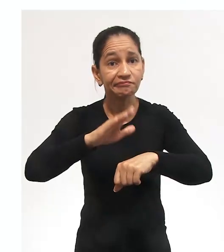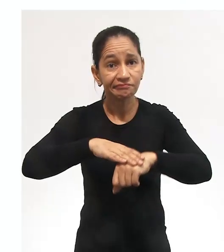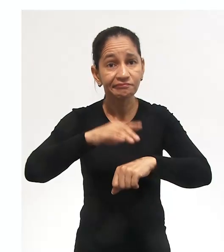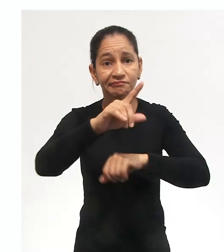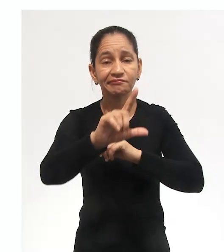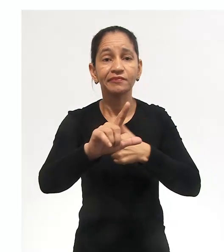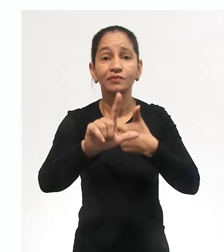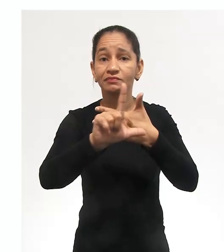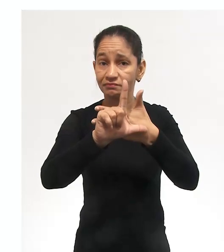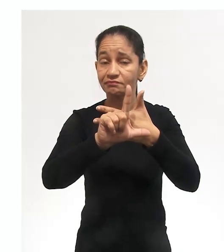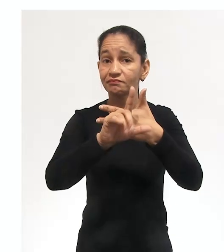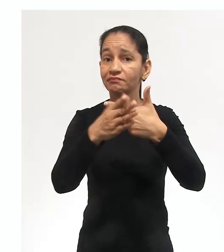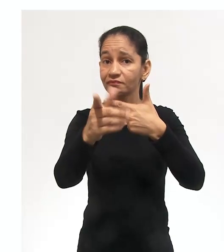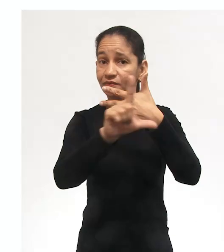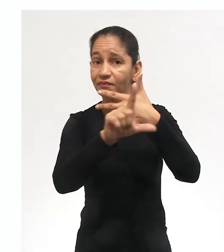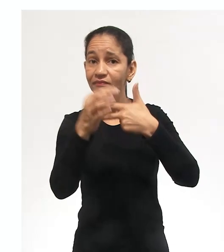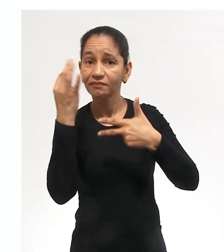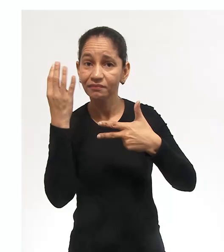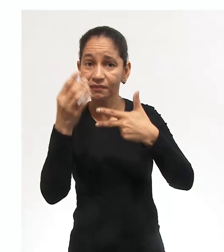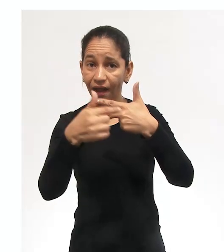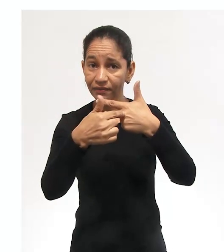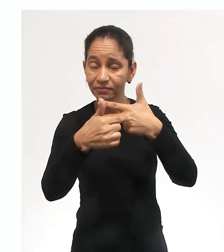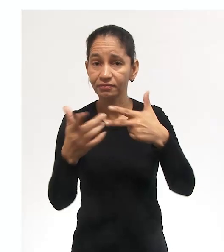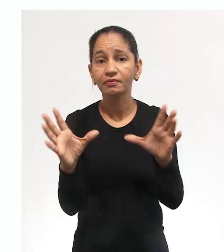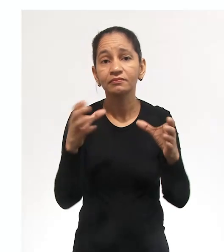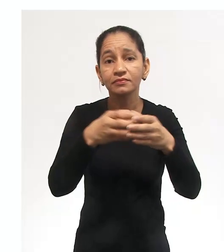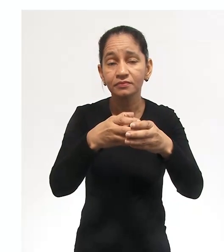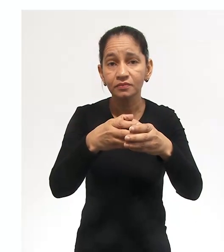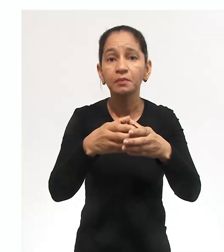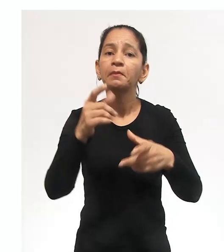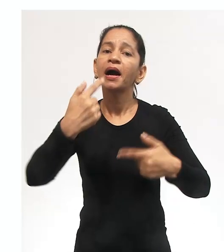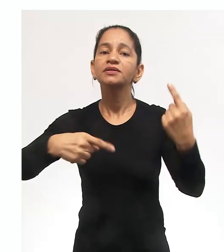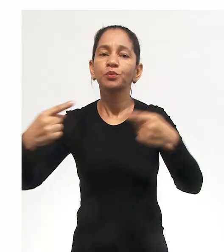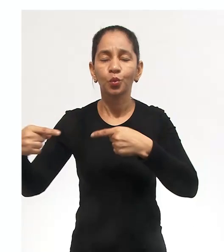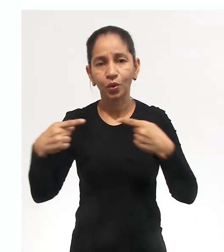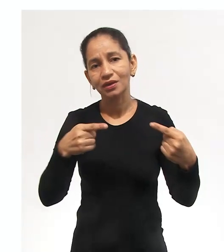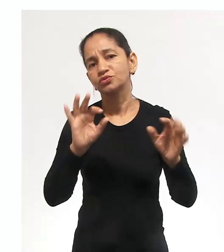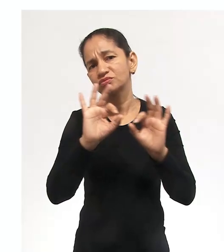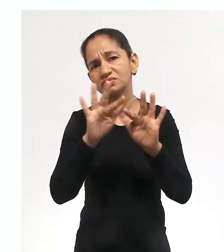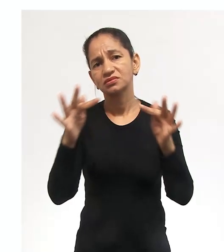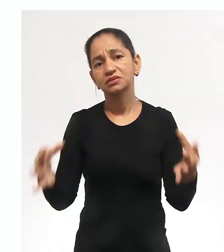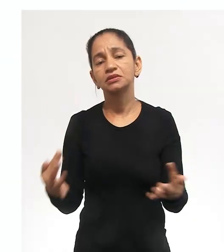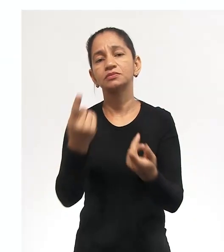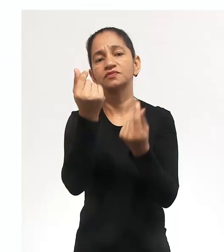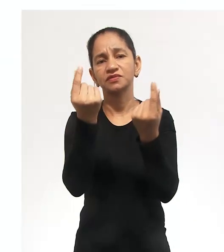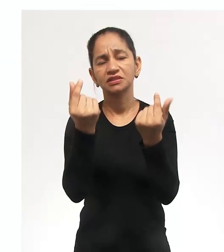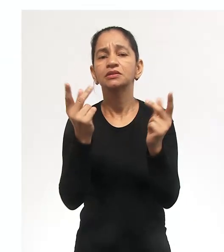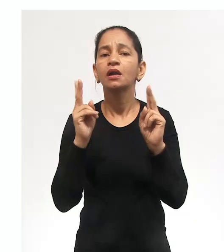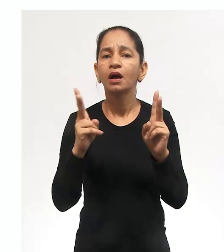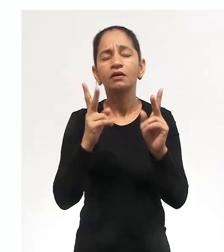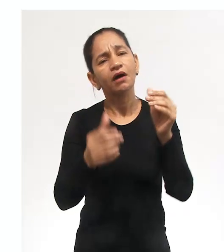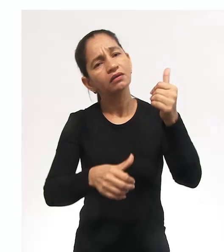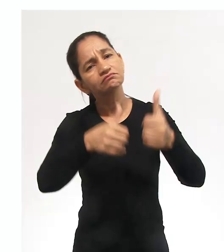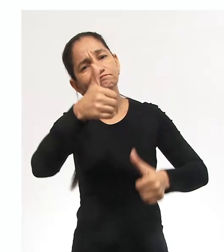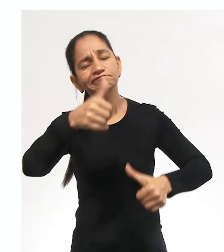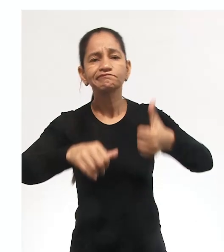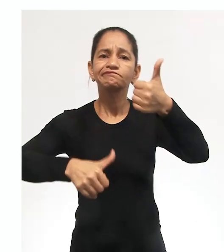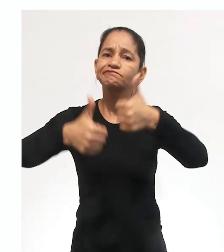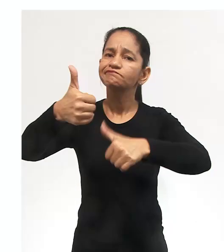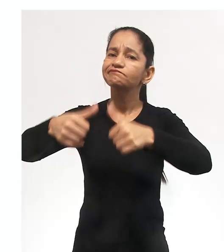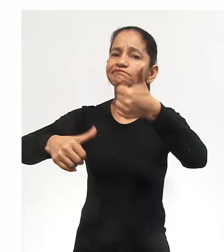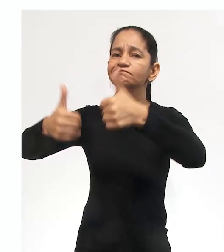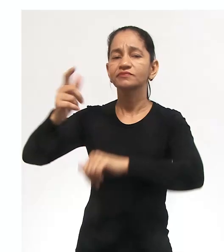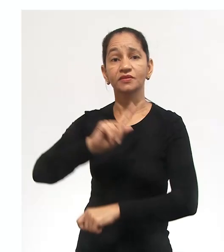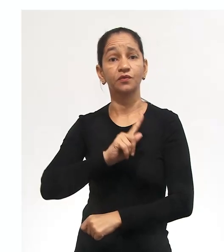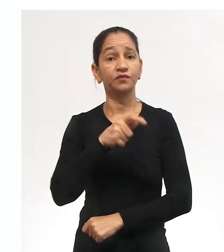ó, legislativo, tá vendo? Que é numa questão aqui mais envolvendo a questão política, né? E financeira, que ele vai avaliar e fiscalizar o próprio